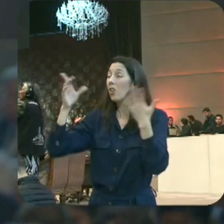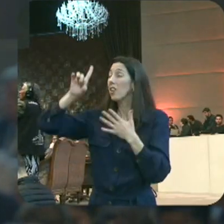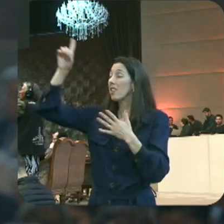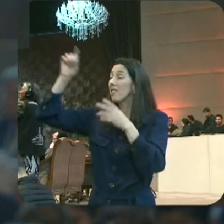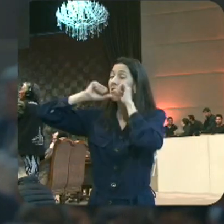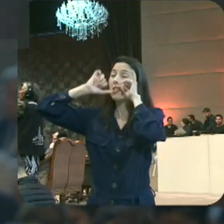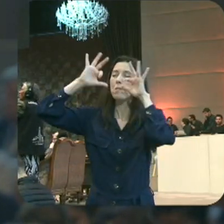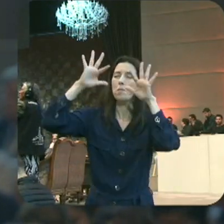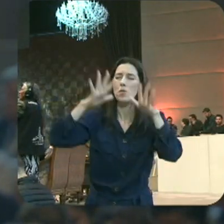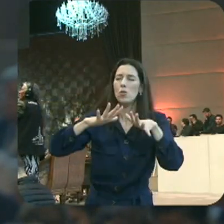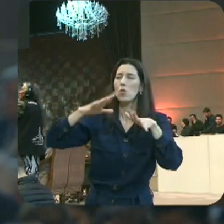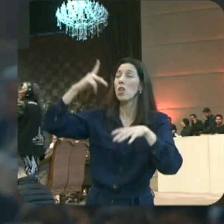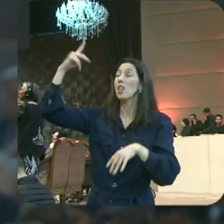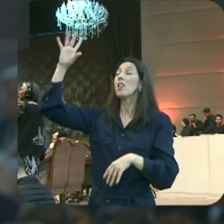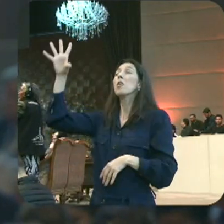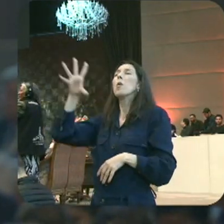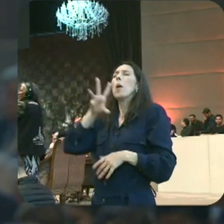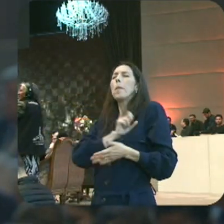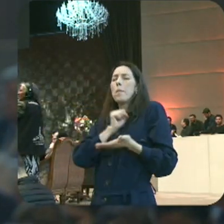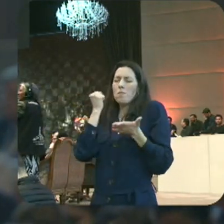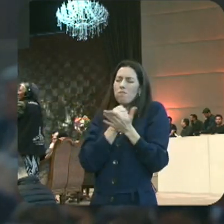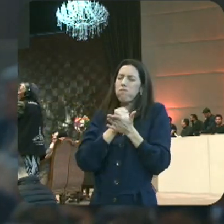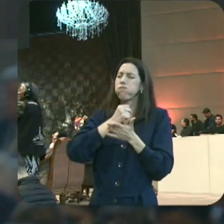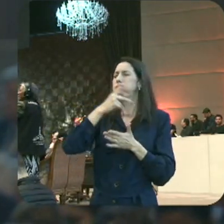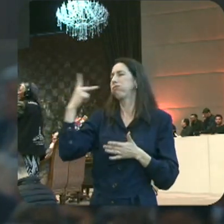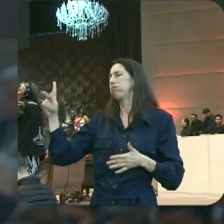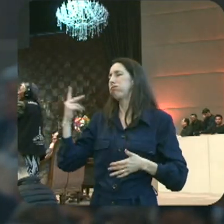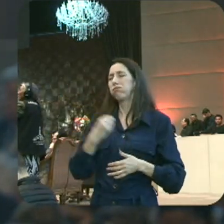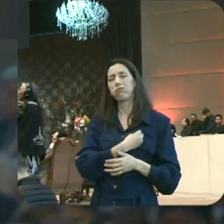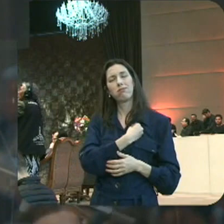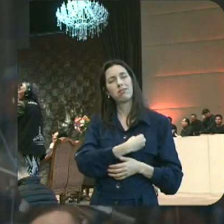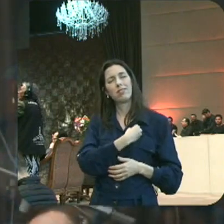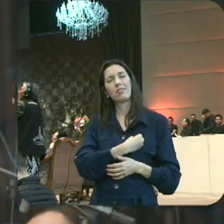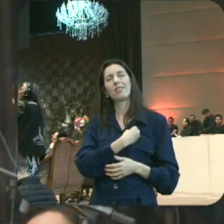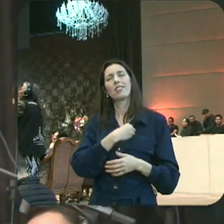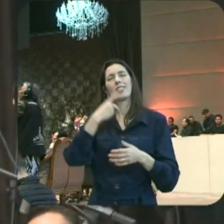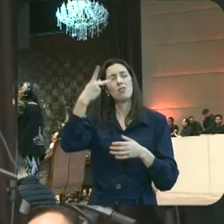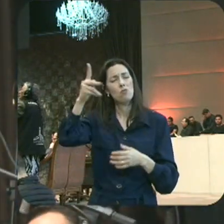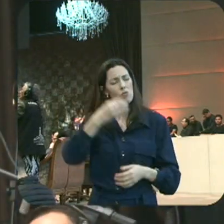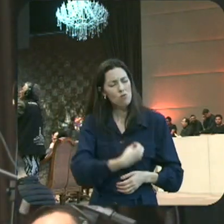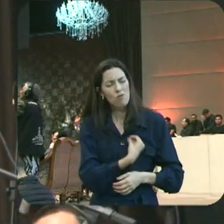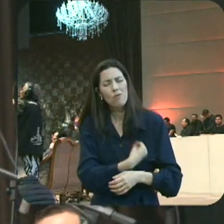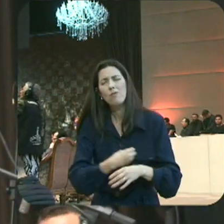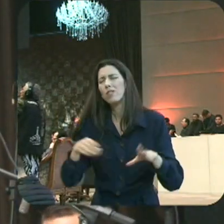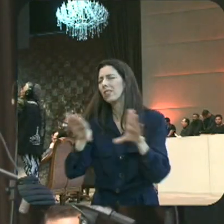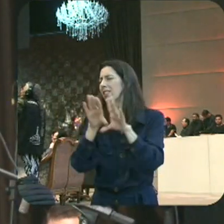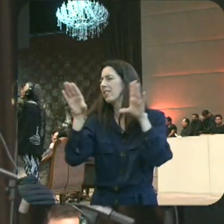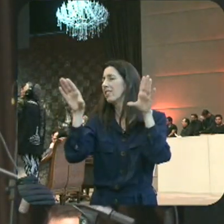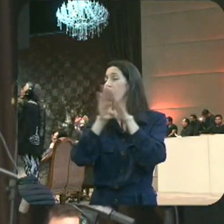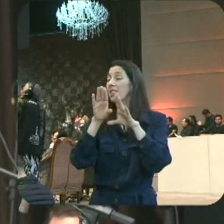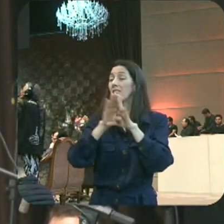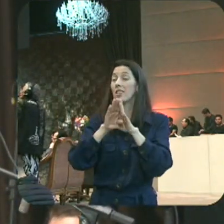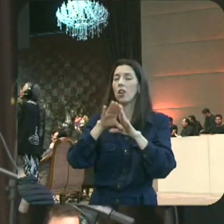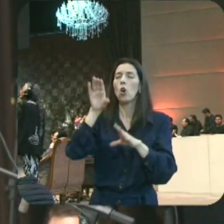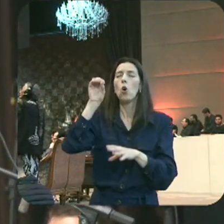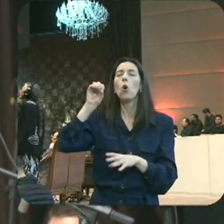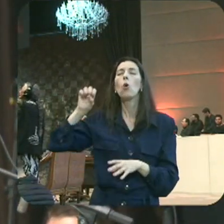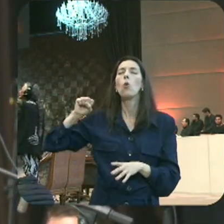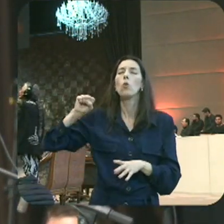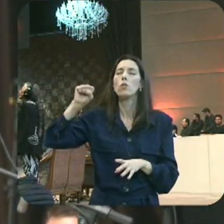vida deles. Ó Pai, o profeta Oséias vai dizer que o Senhor